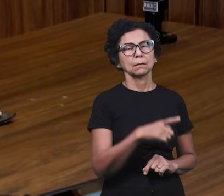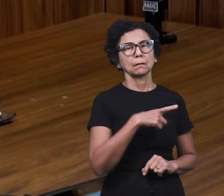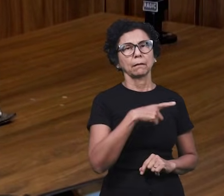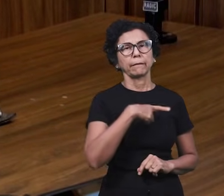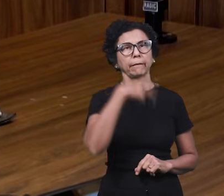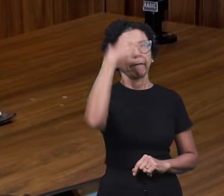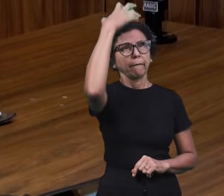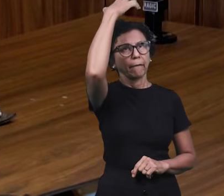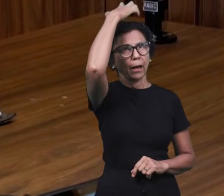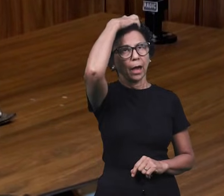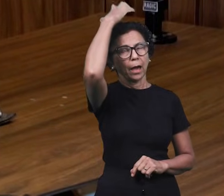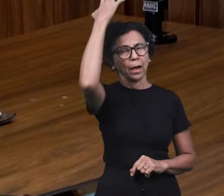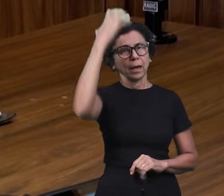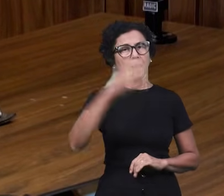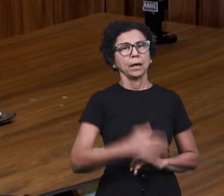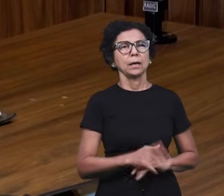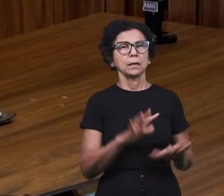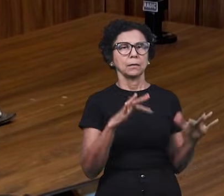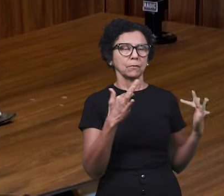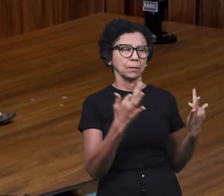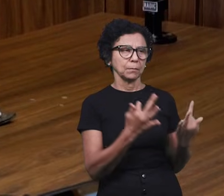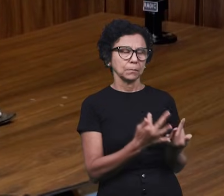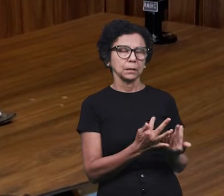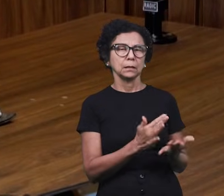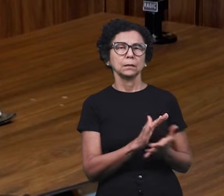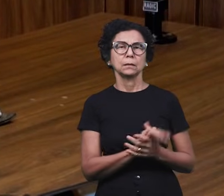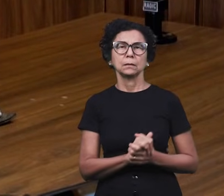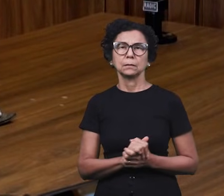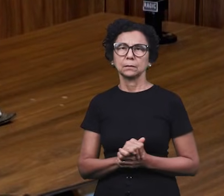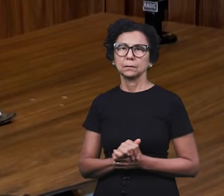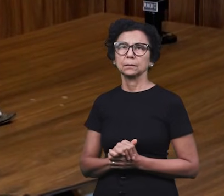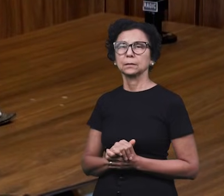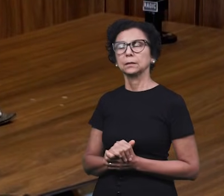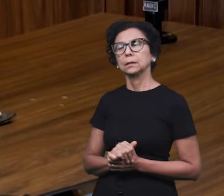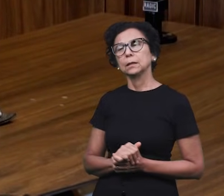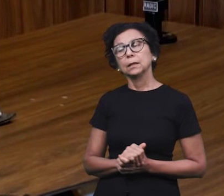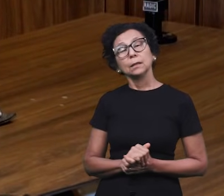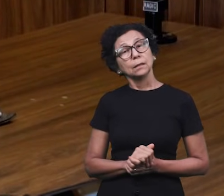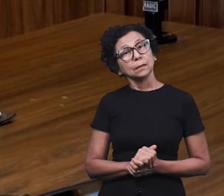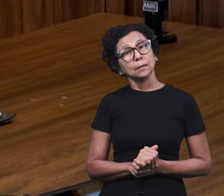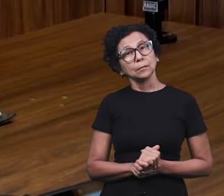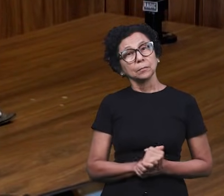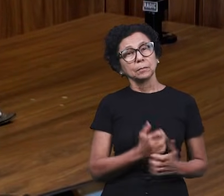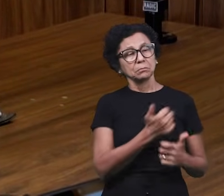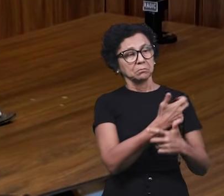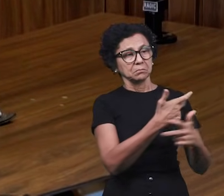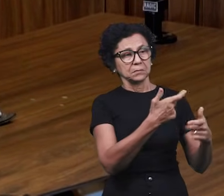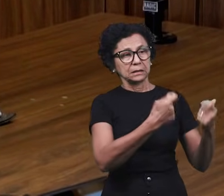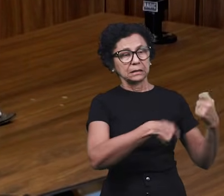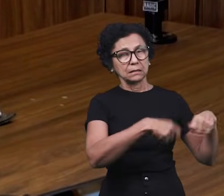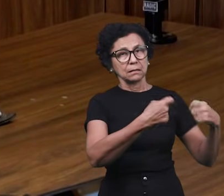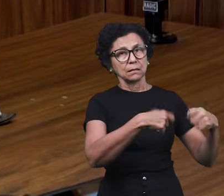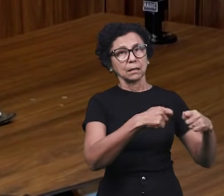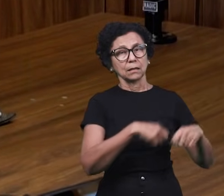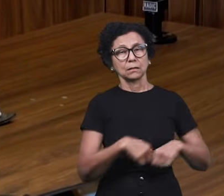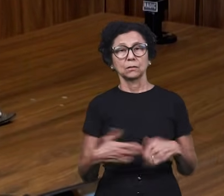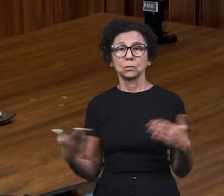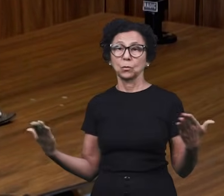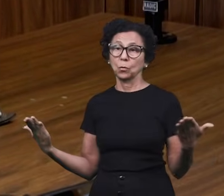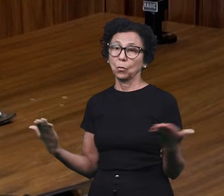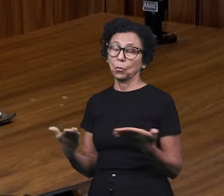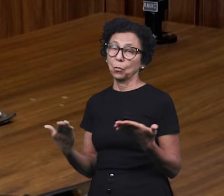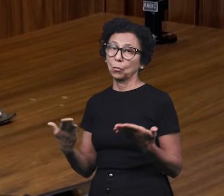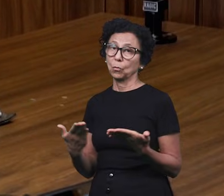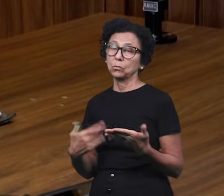reis e assim todo o sustento da casa, né? Hoje em dia nós entendemos até um pouco melhor no Estado democrático de direito que nós vivemos, no Estado